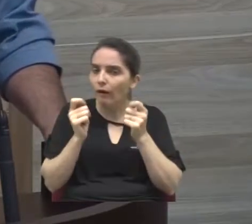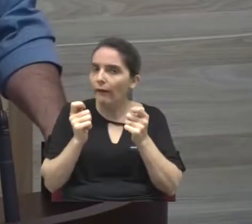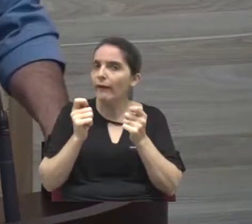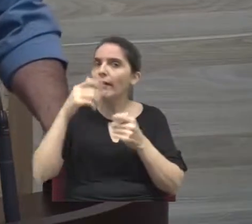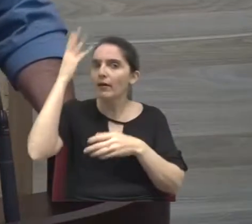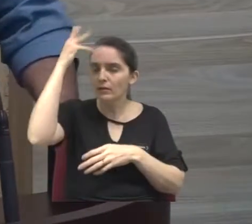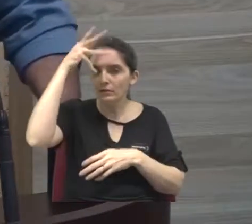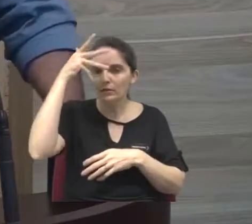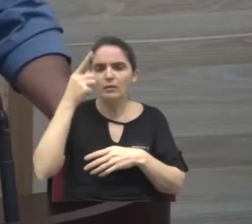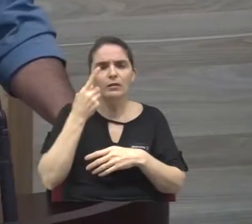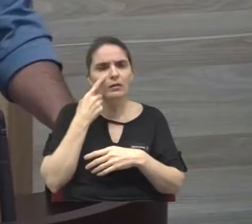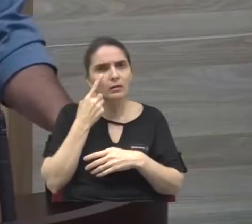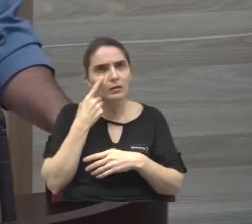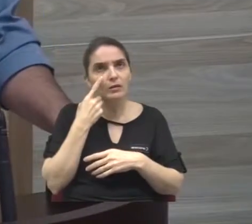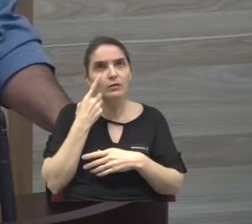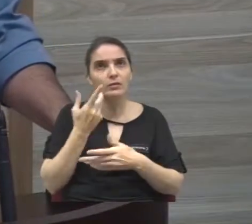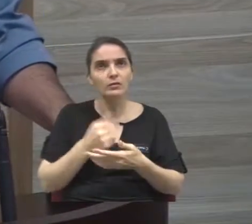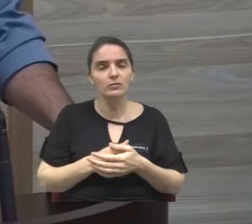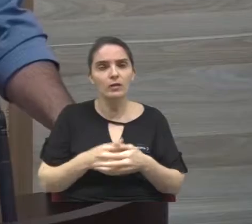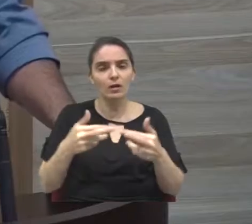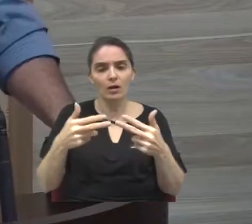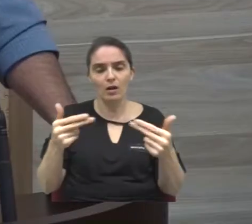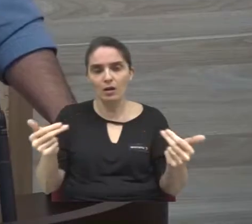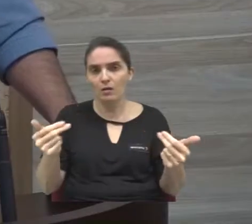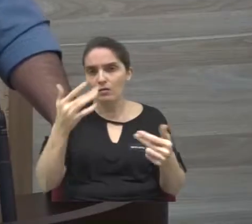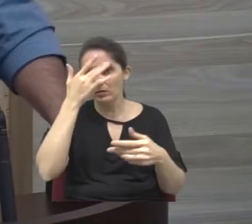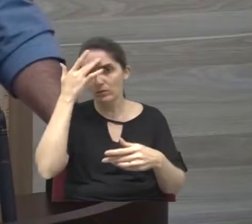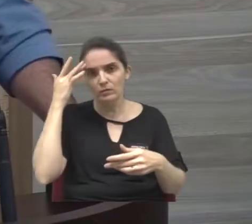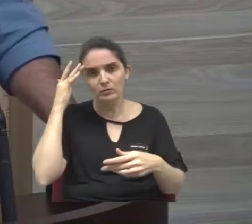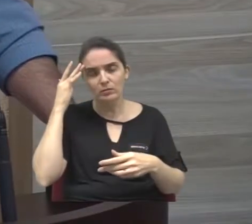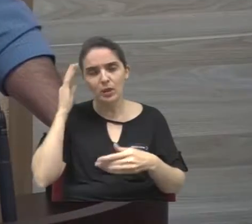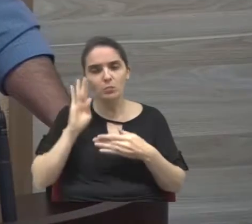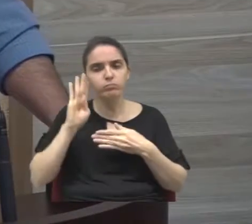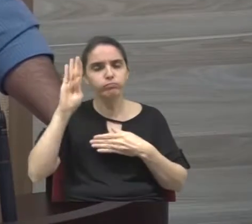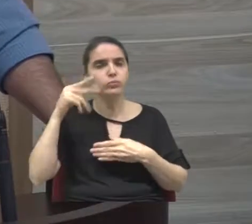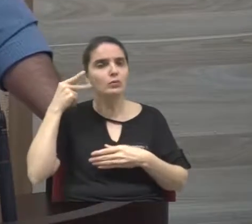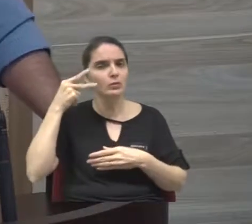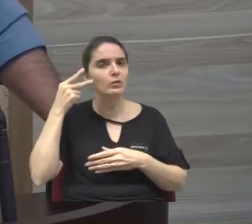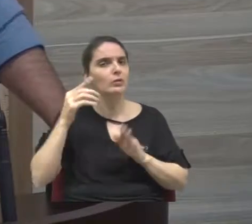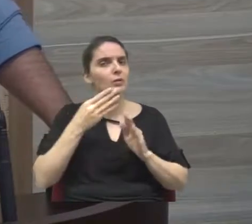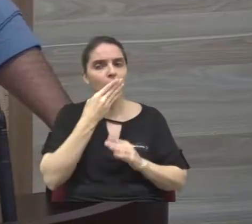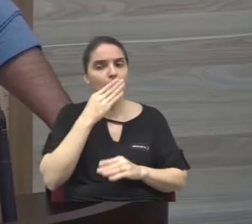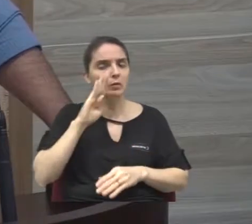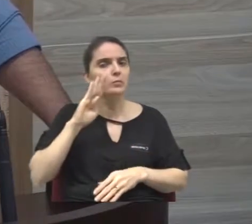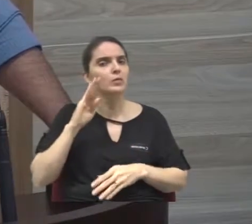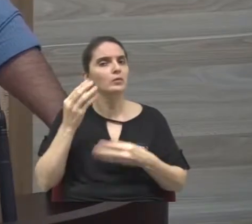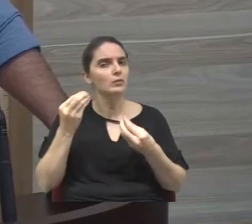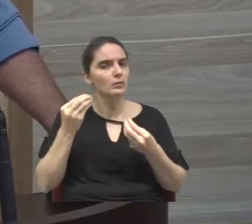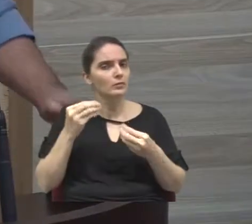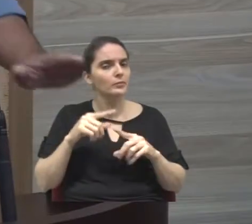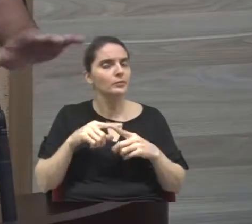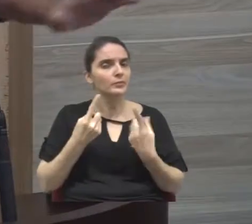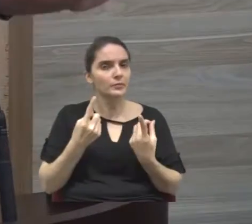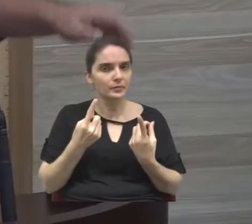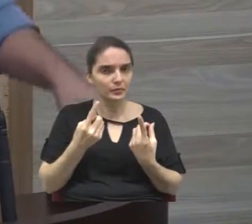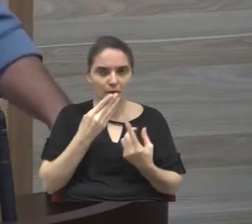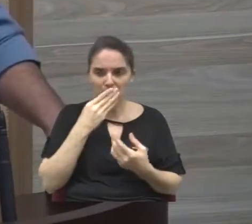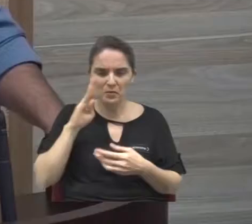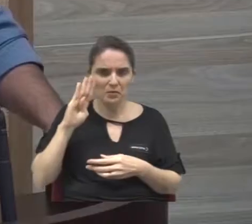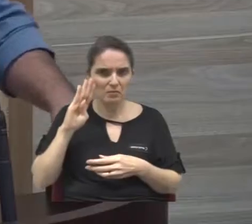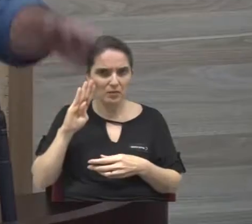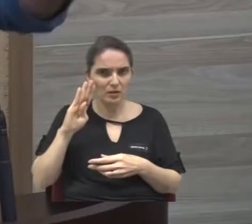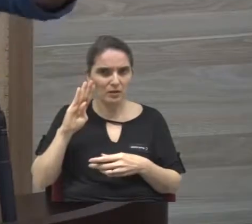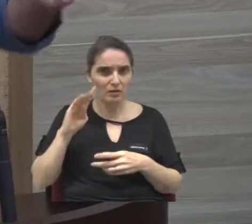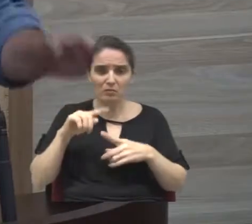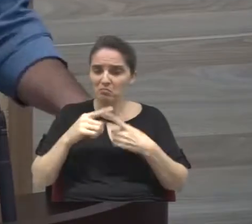bastante candidatos a vereadores também prometer mundo e fundo. Sendo que muita coisa que é prometida não é nem da função do vereador,